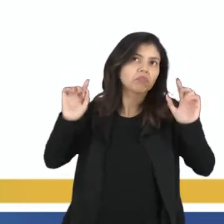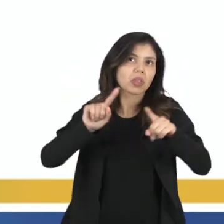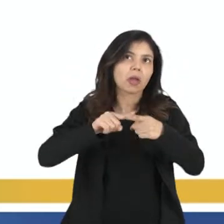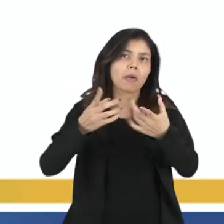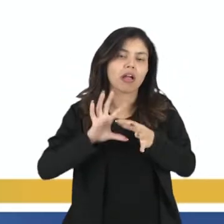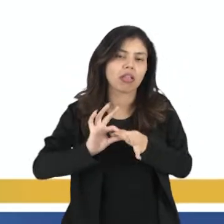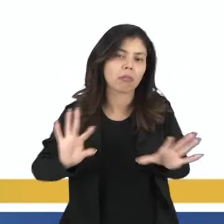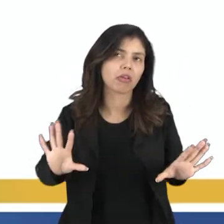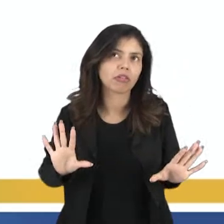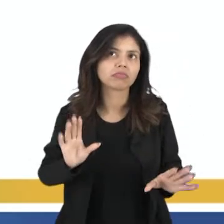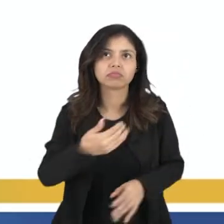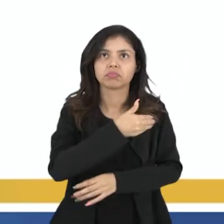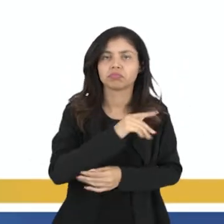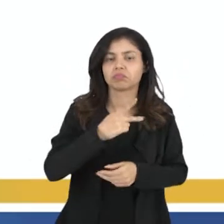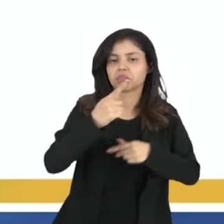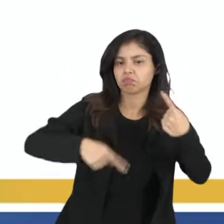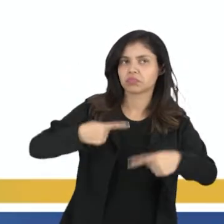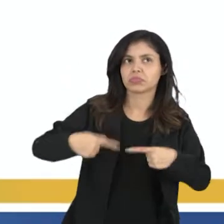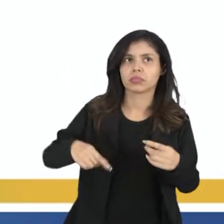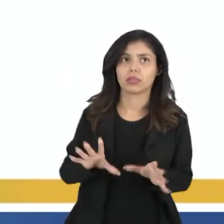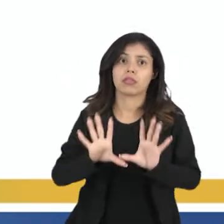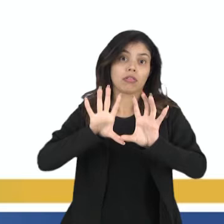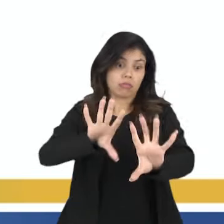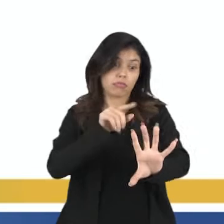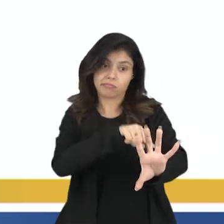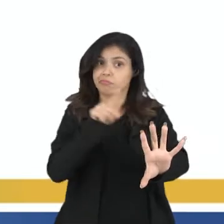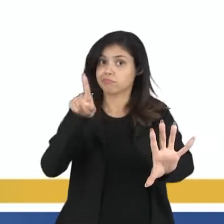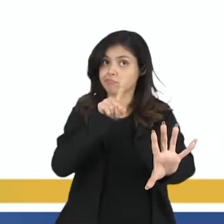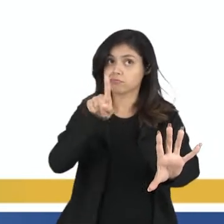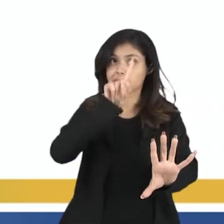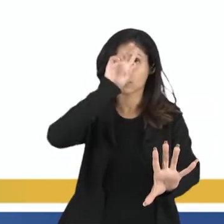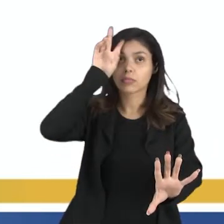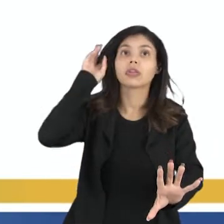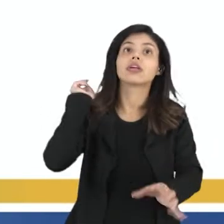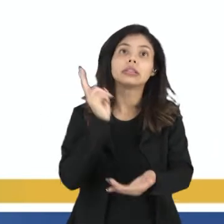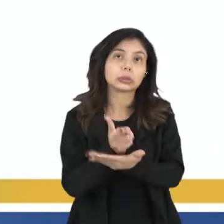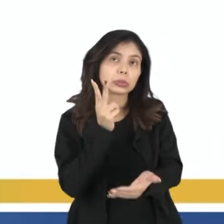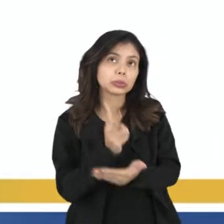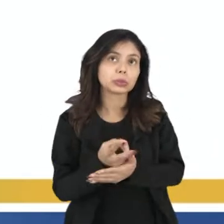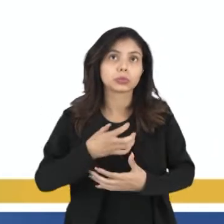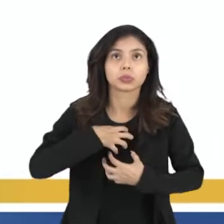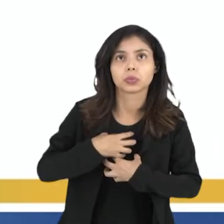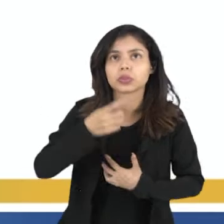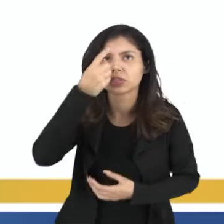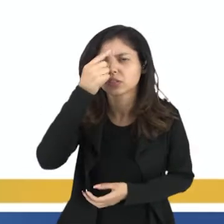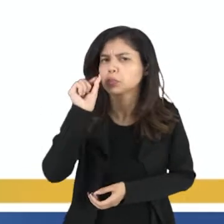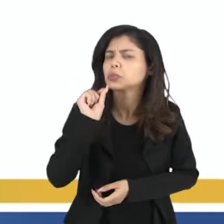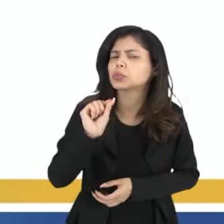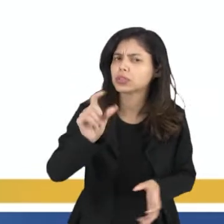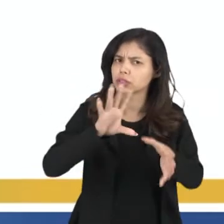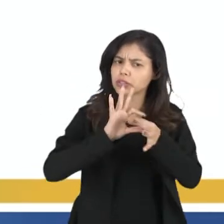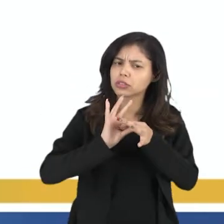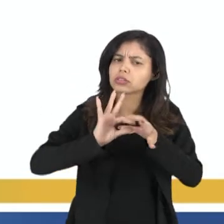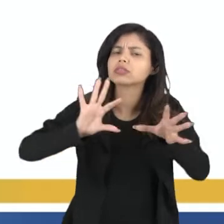mas a liberdade política não consiste nisso. Deve-se ter sempre presente em mente o que é